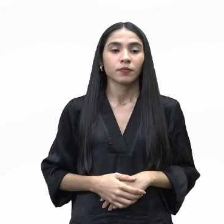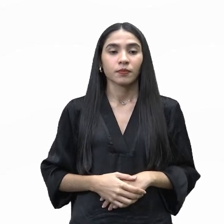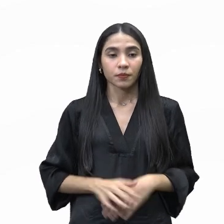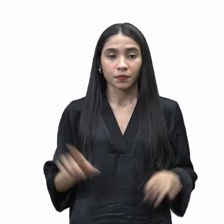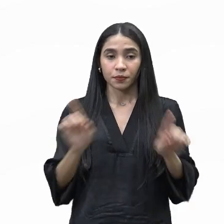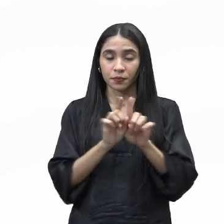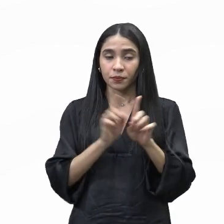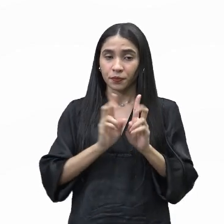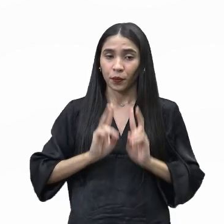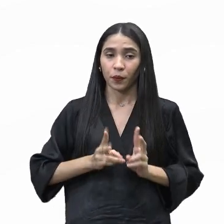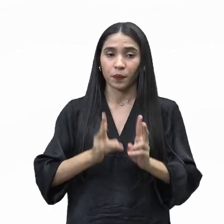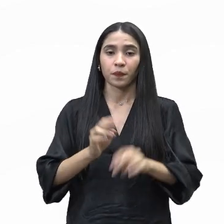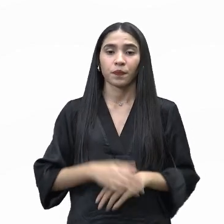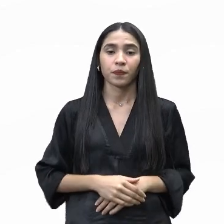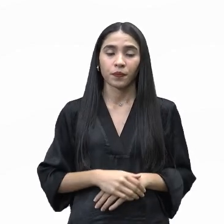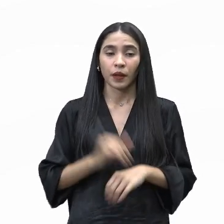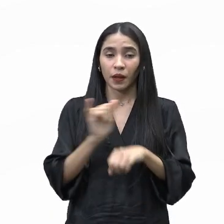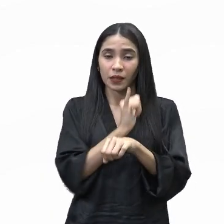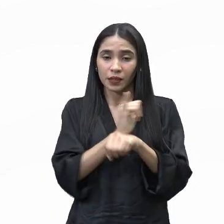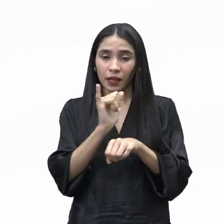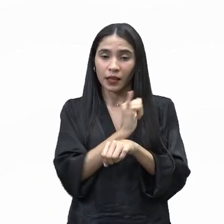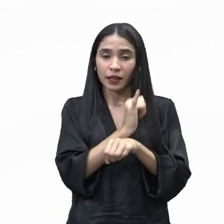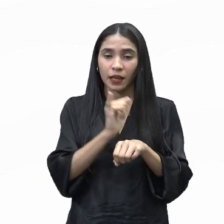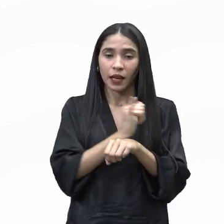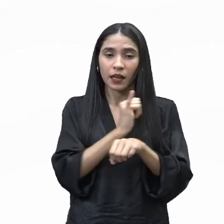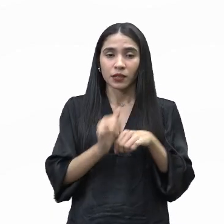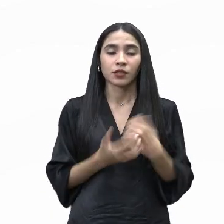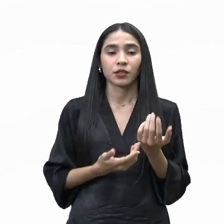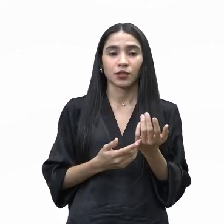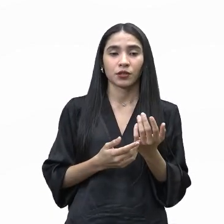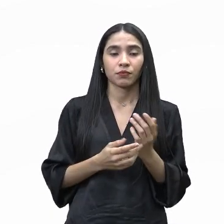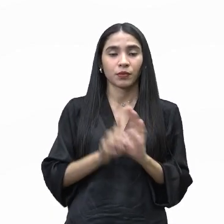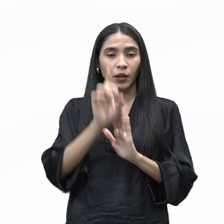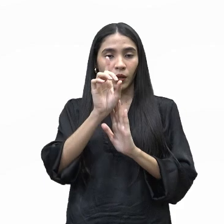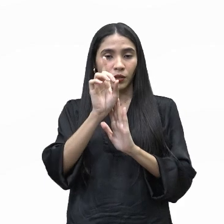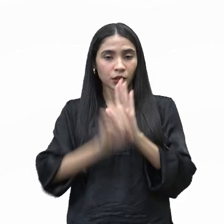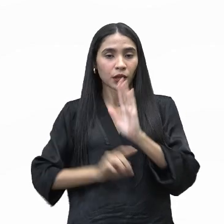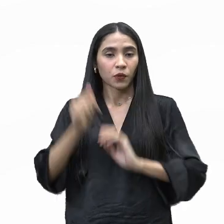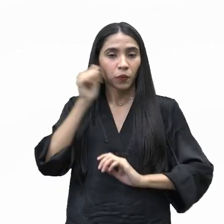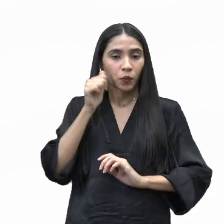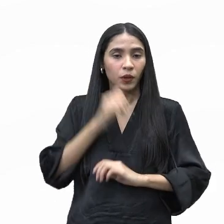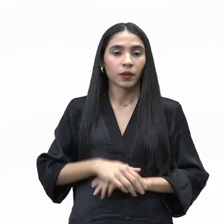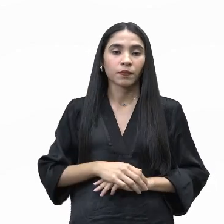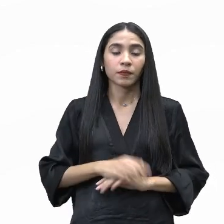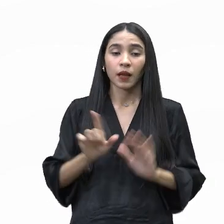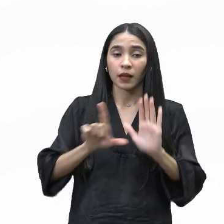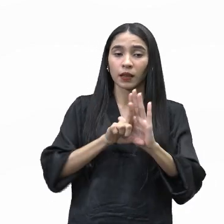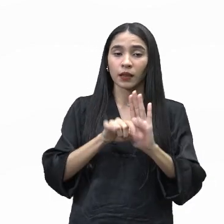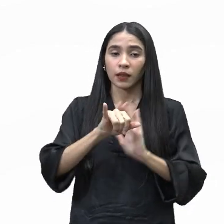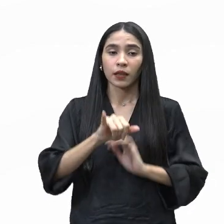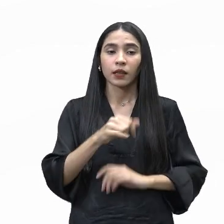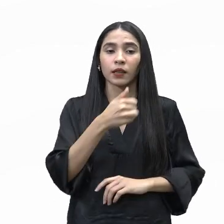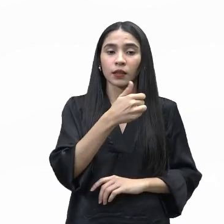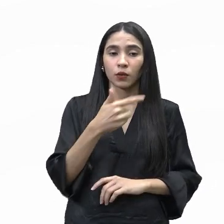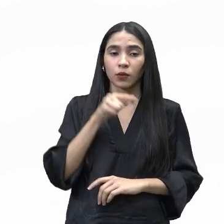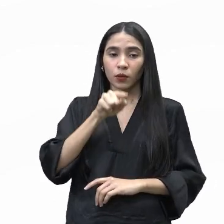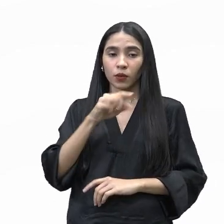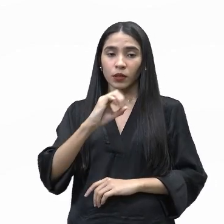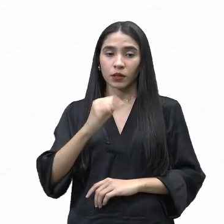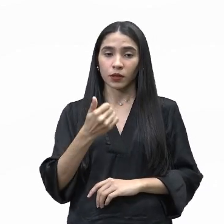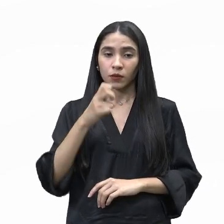mais mecanismo de luta pelos direitos das mulheres. A Lei 12.015, de